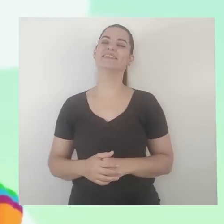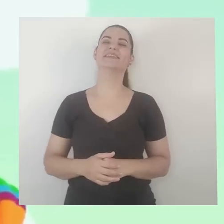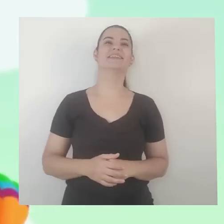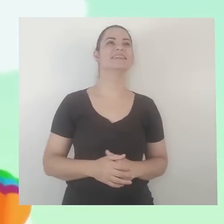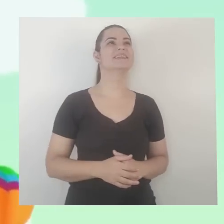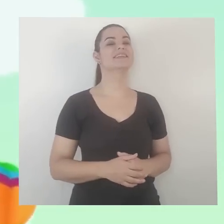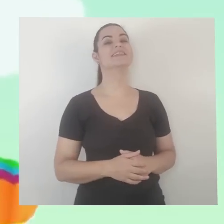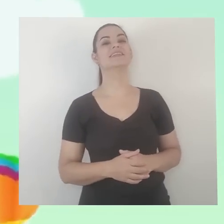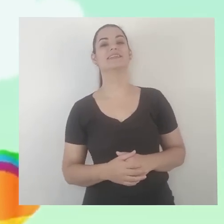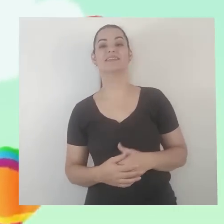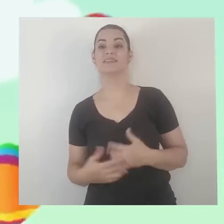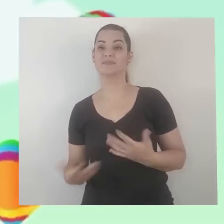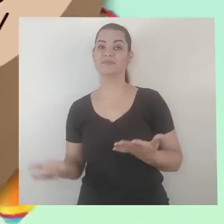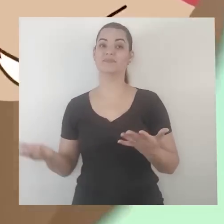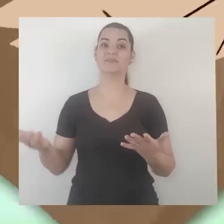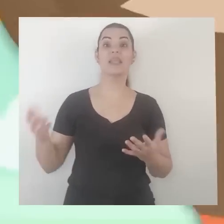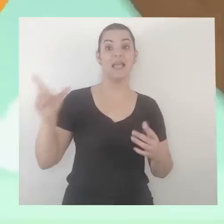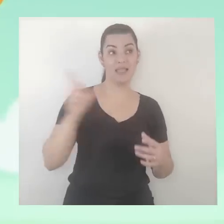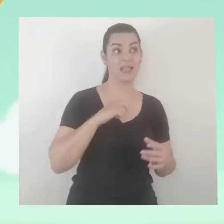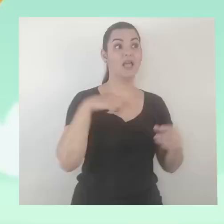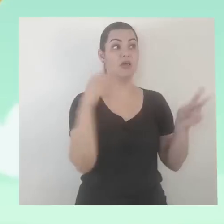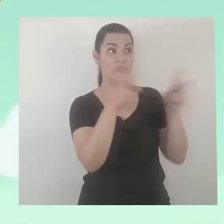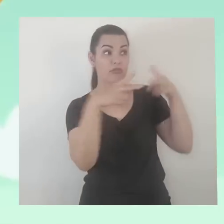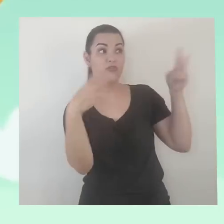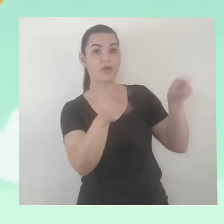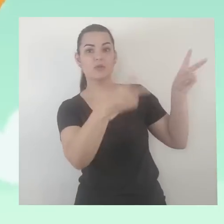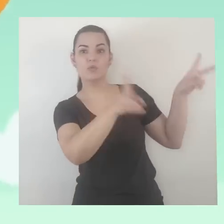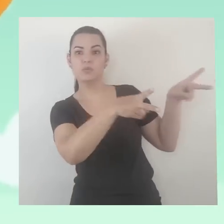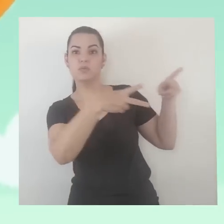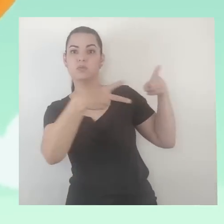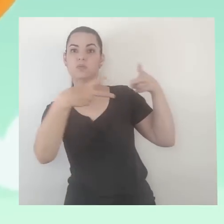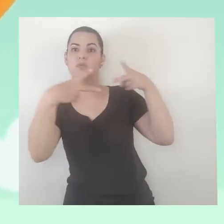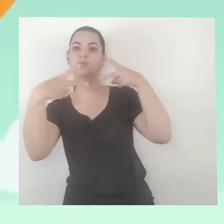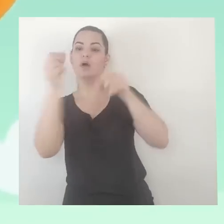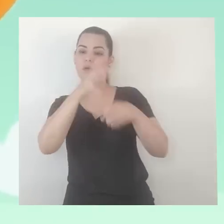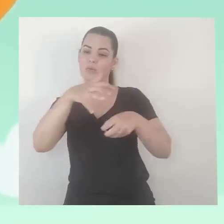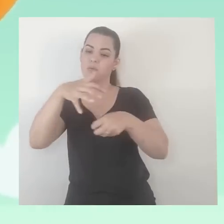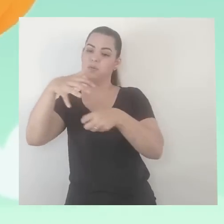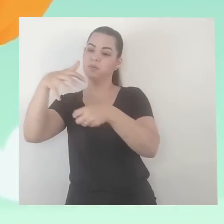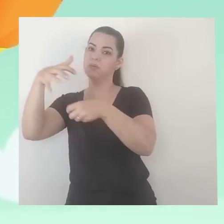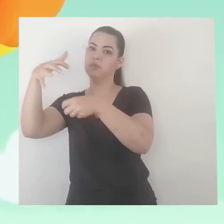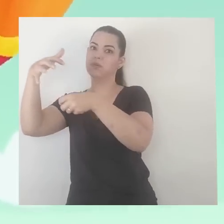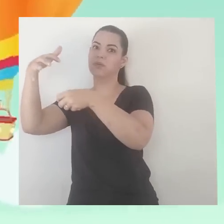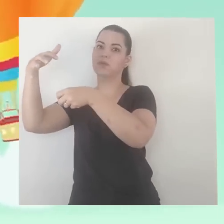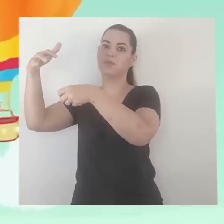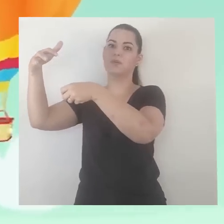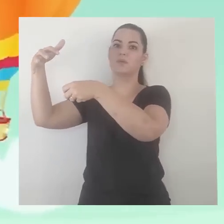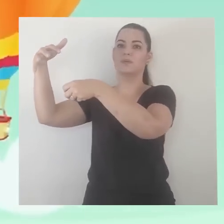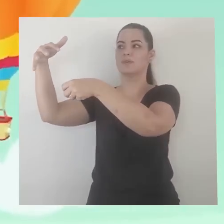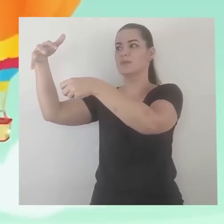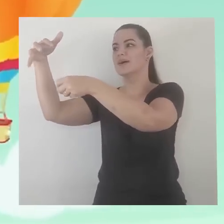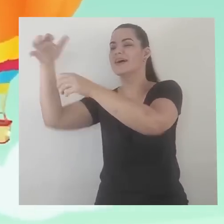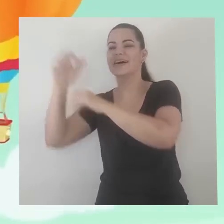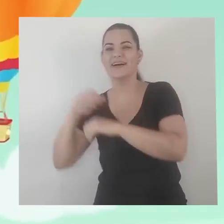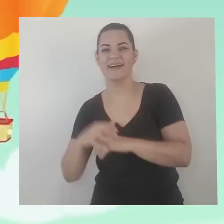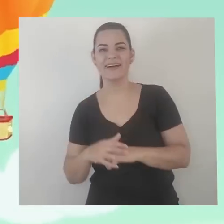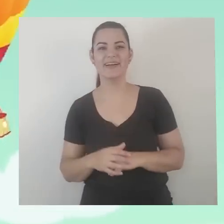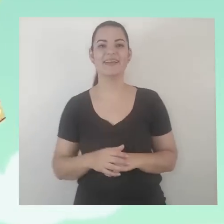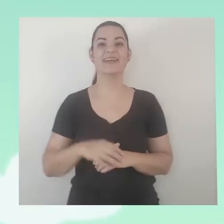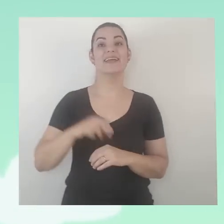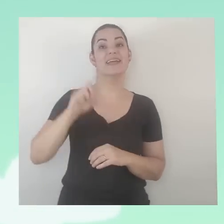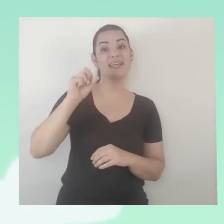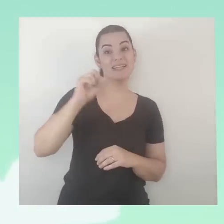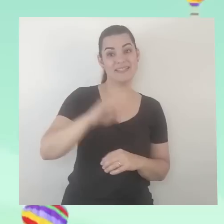Eu não disse? E bate o vento, a gente voa. Se a rajada for boa,